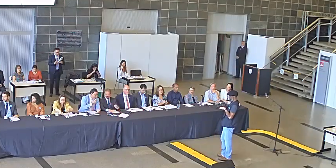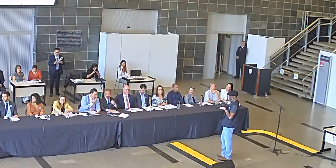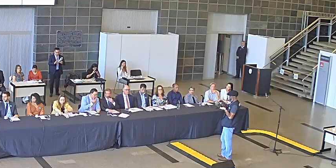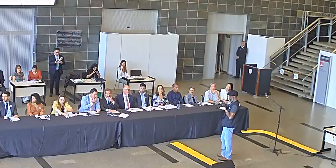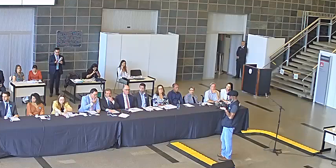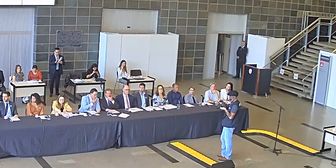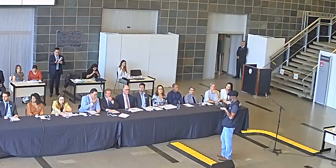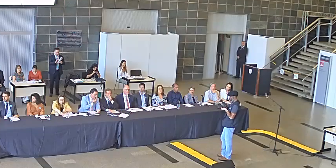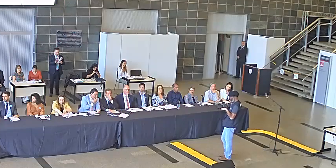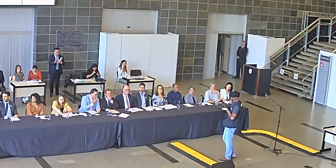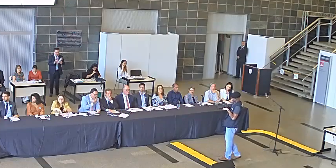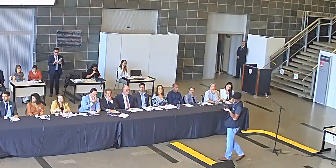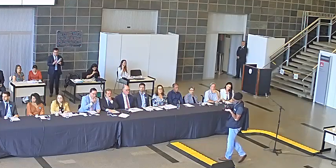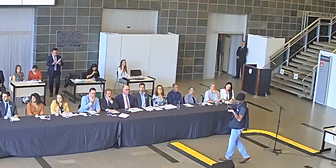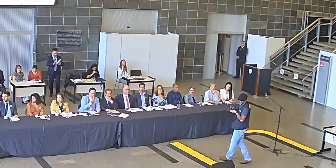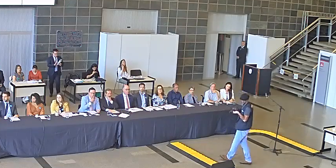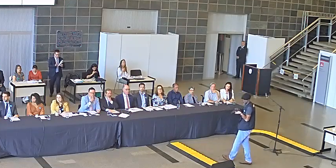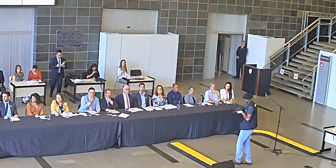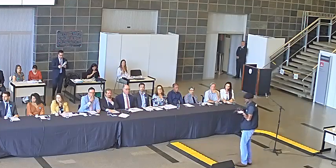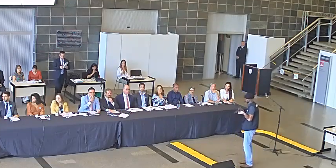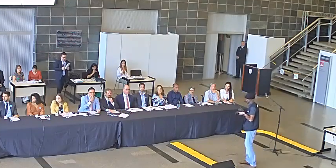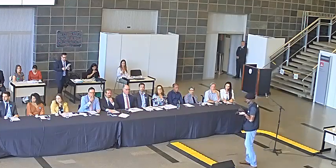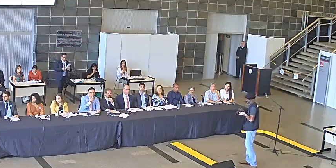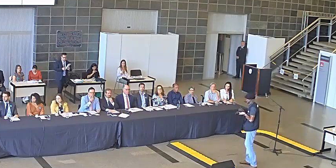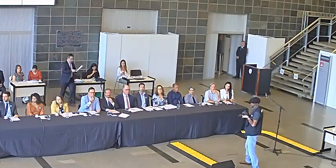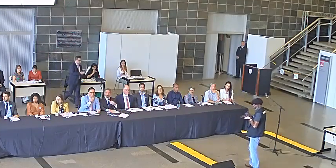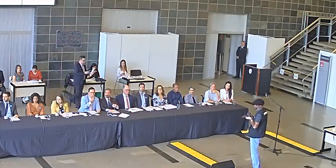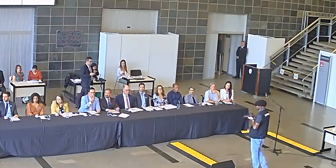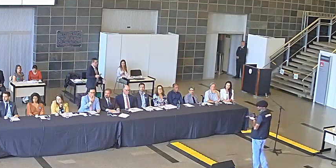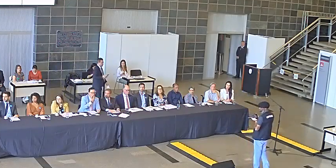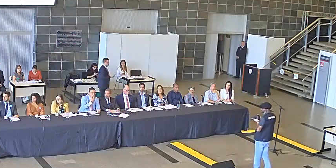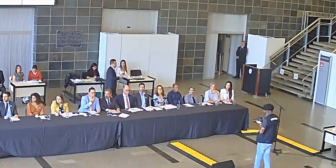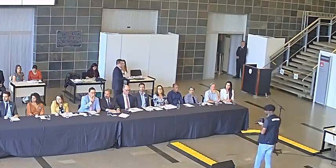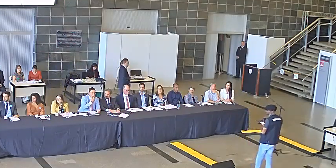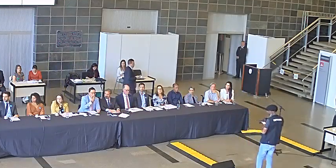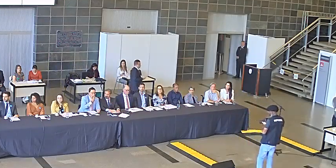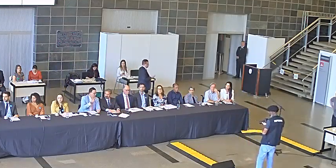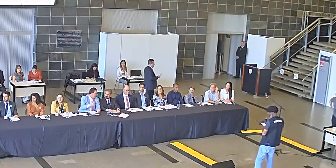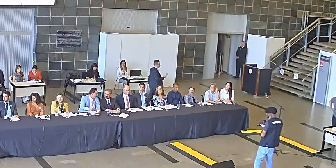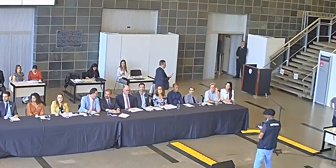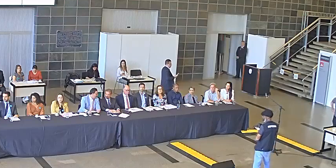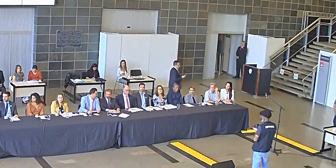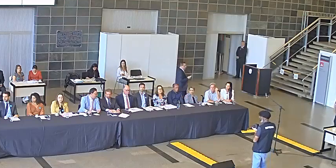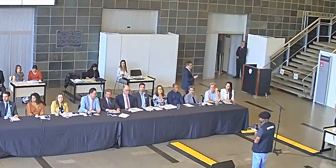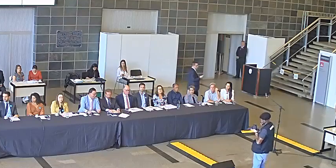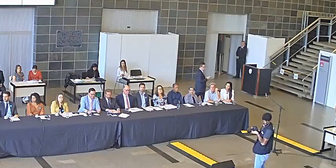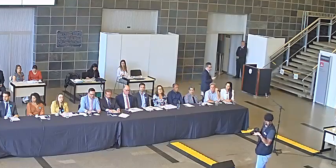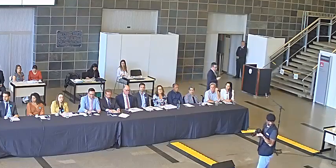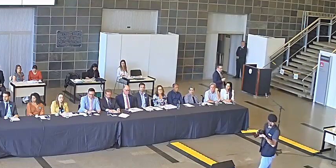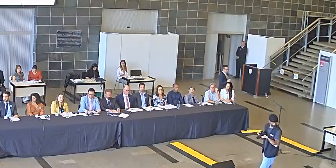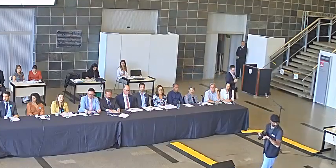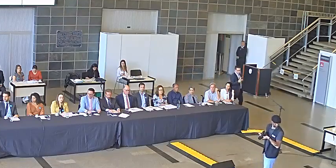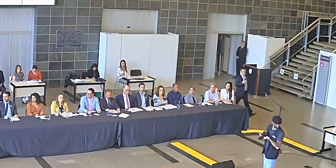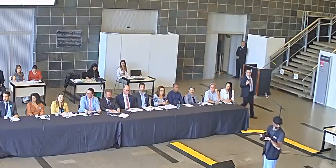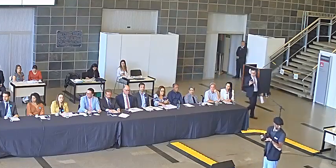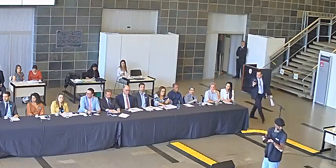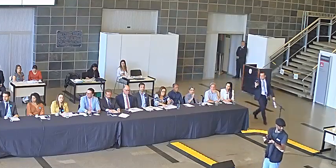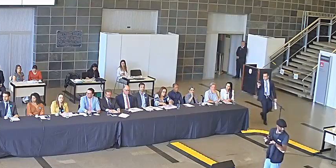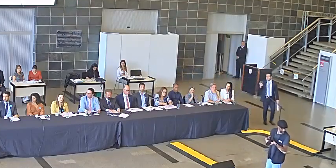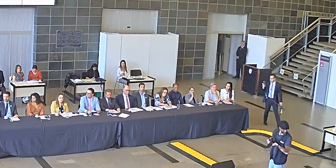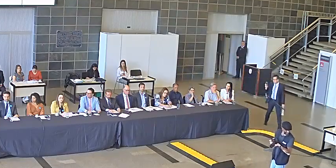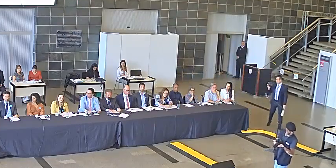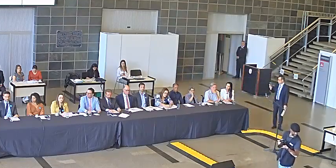uma forma ou de outra, as empresas têm um ressarcimento, elas são ressarcidas indiretamente em